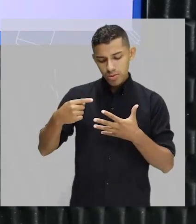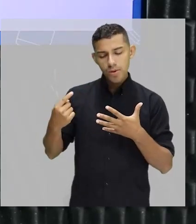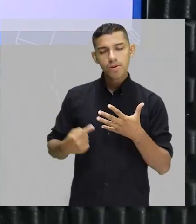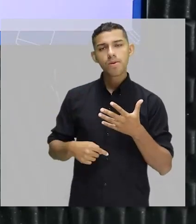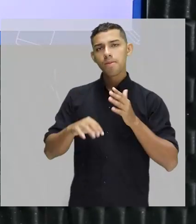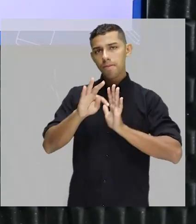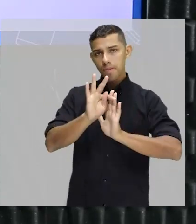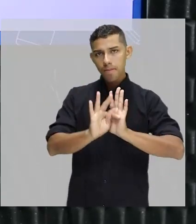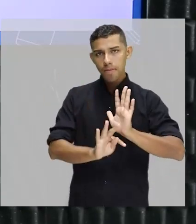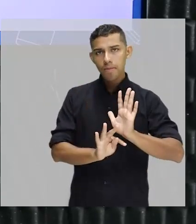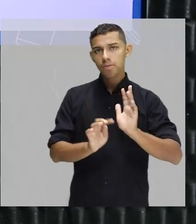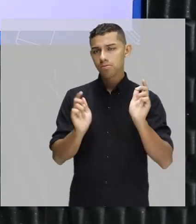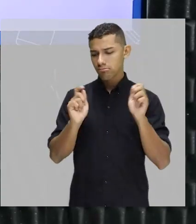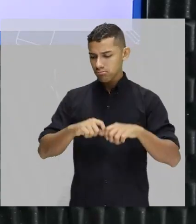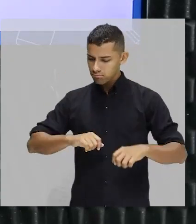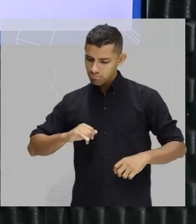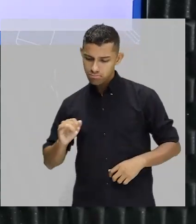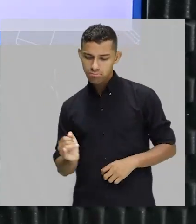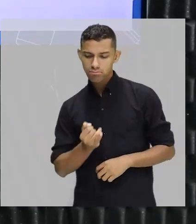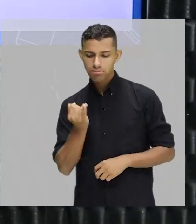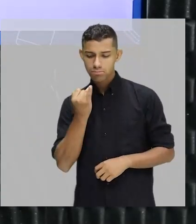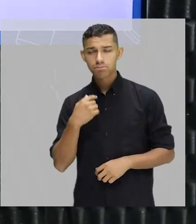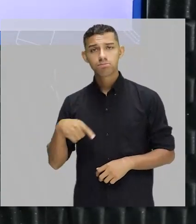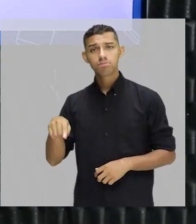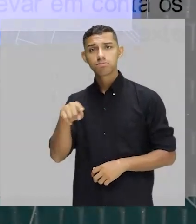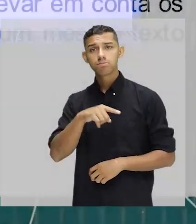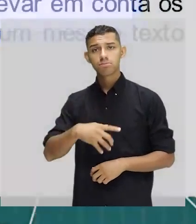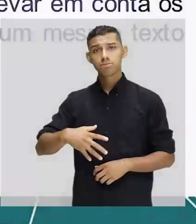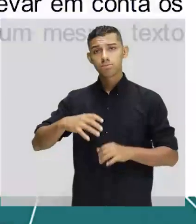bastante importante que vocês devem estar bem atentos.